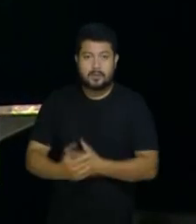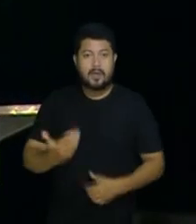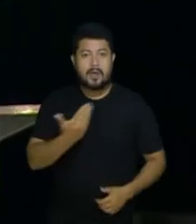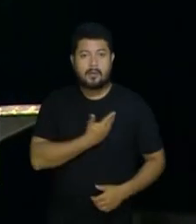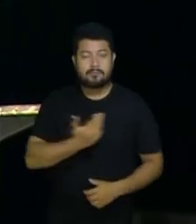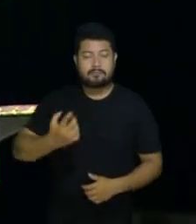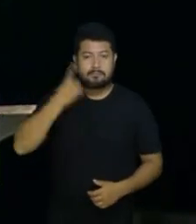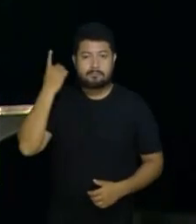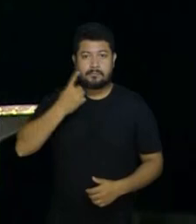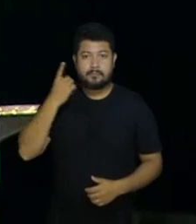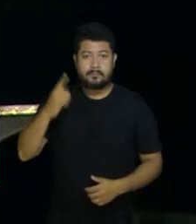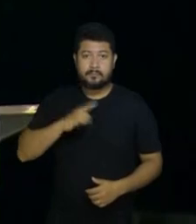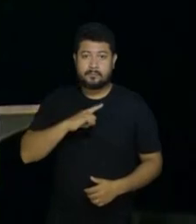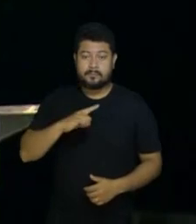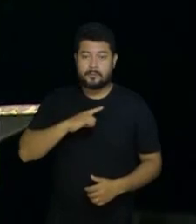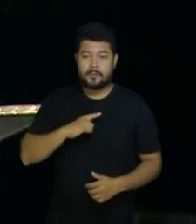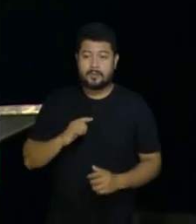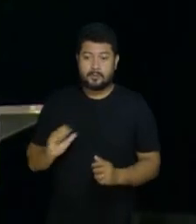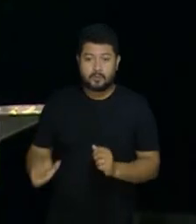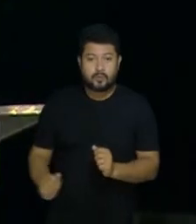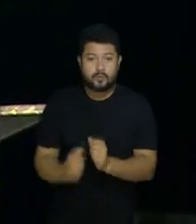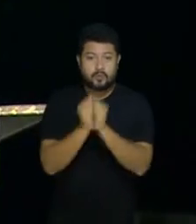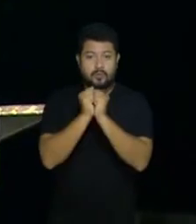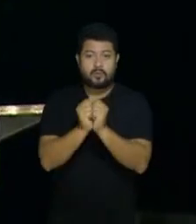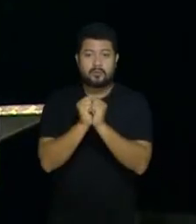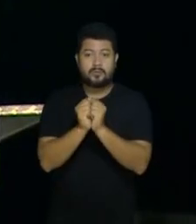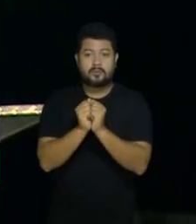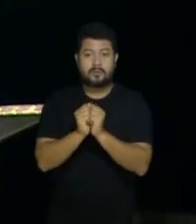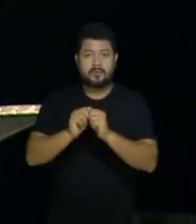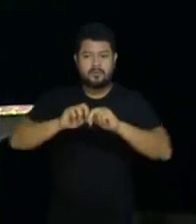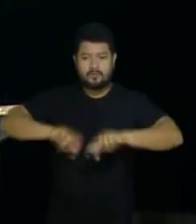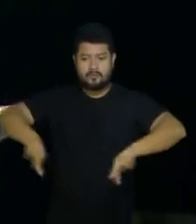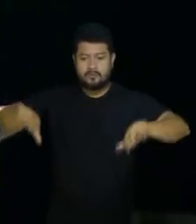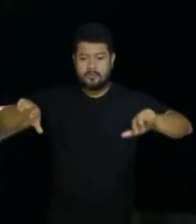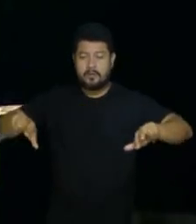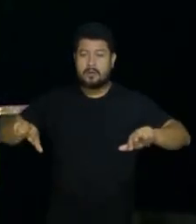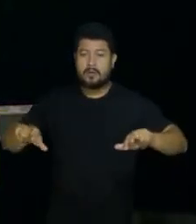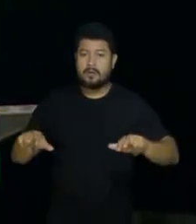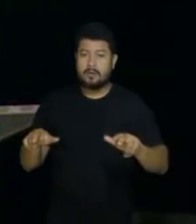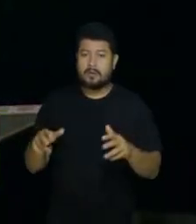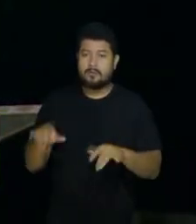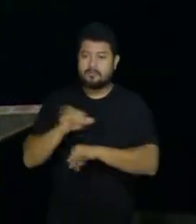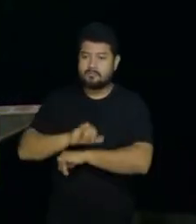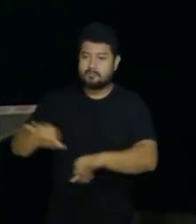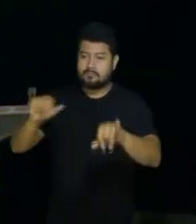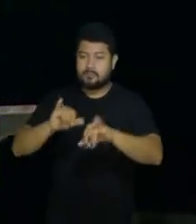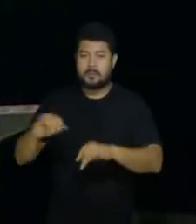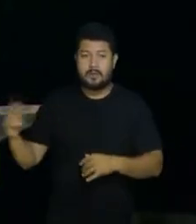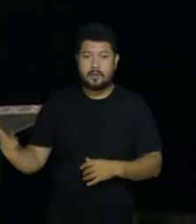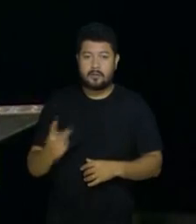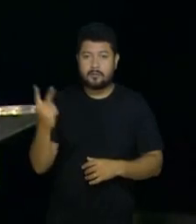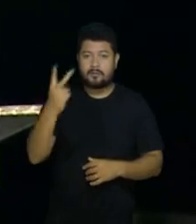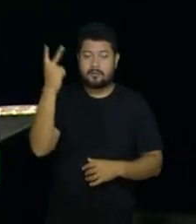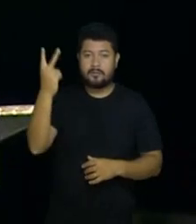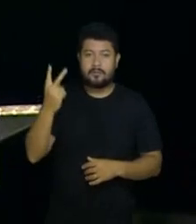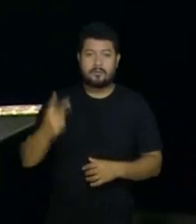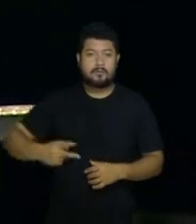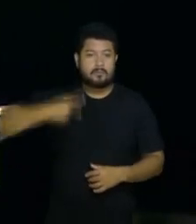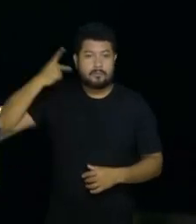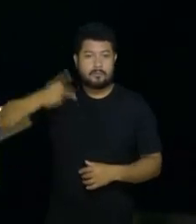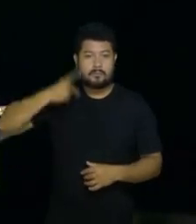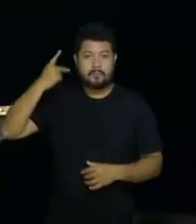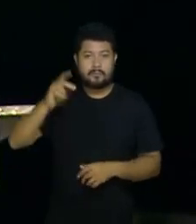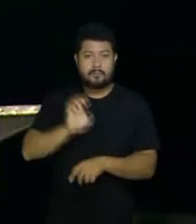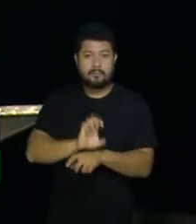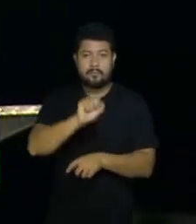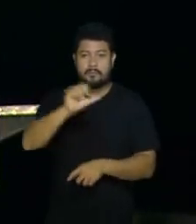têm somado forças a essas inúmeras campanhas de valorização do Parlamento catarinense. Em